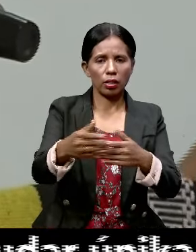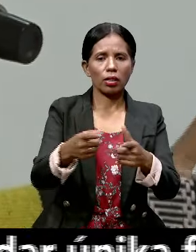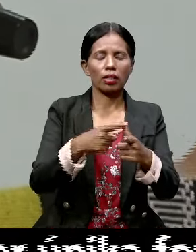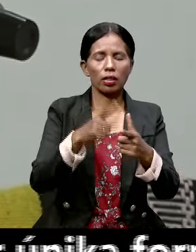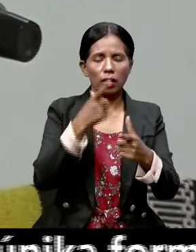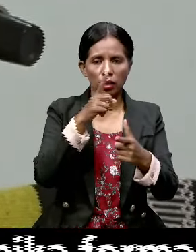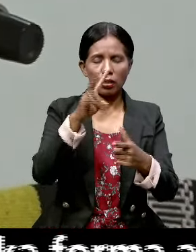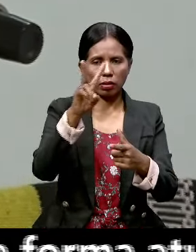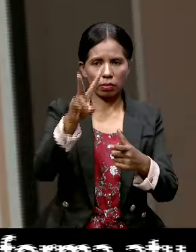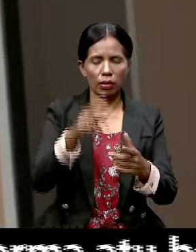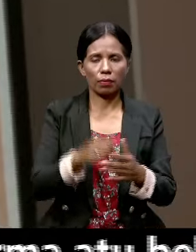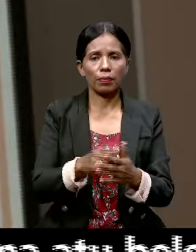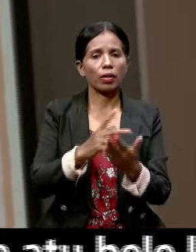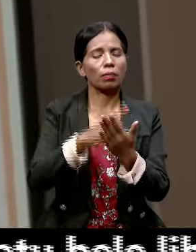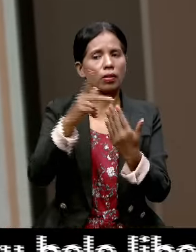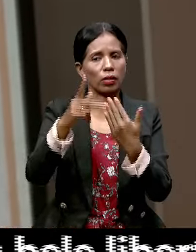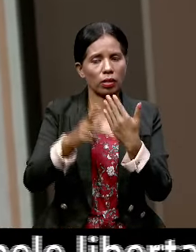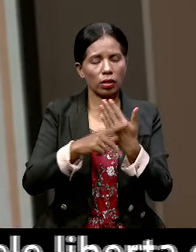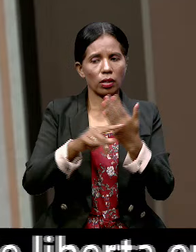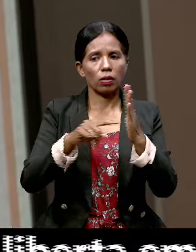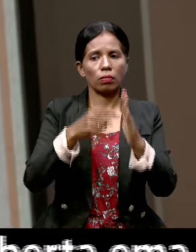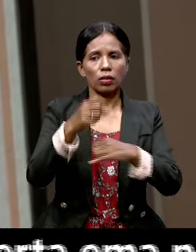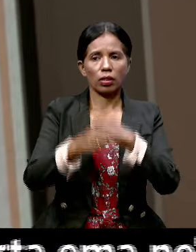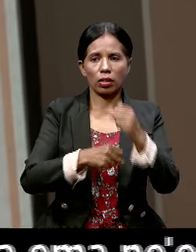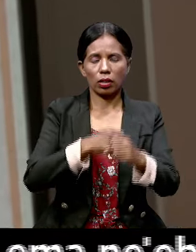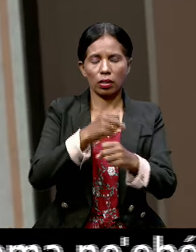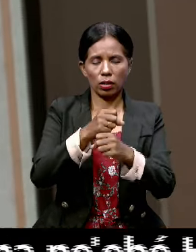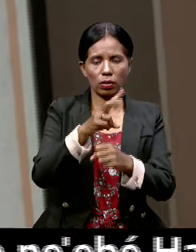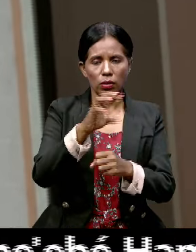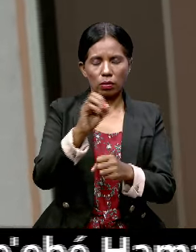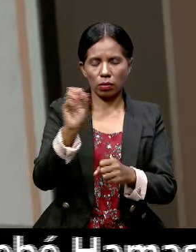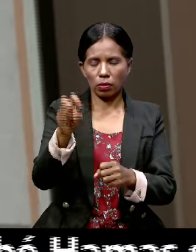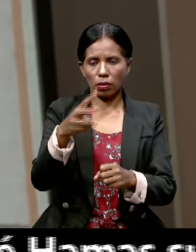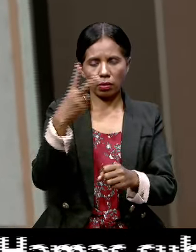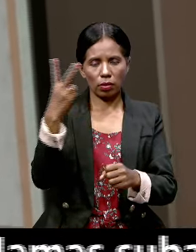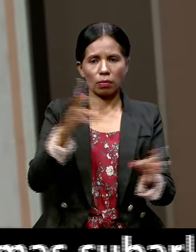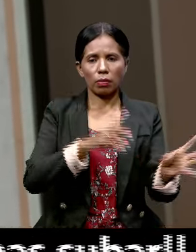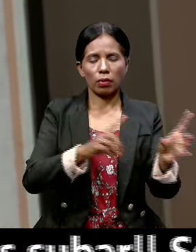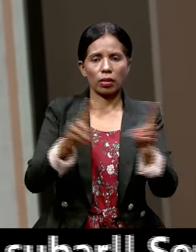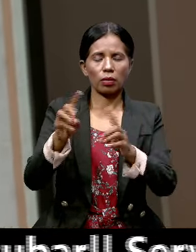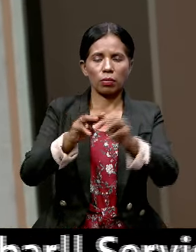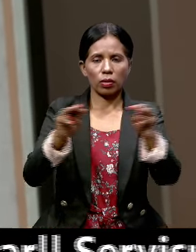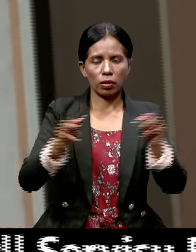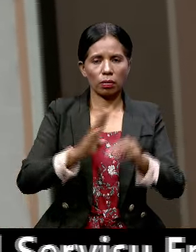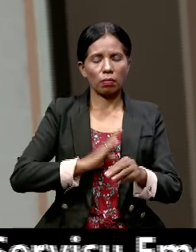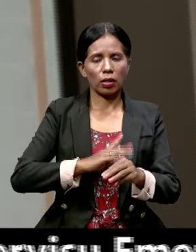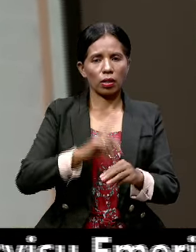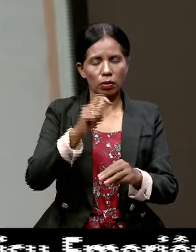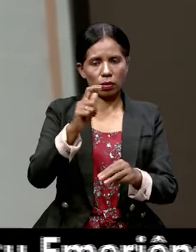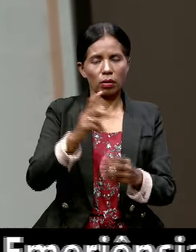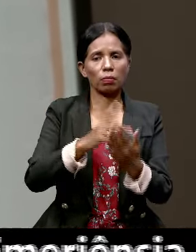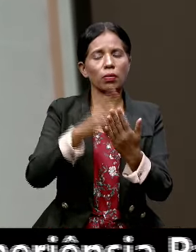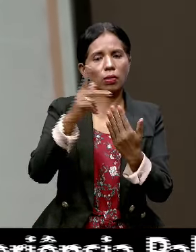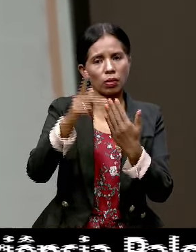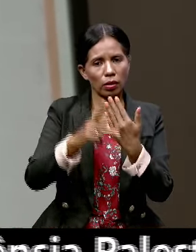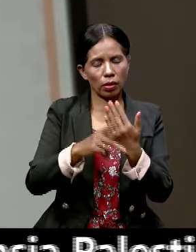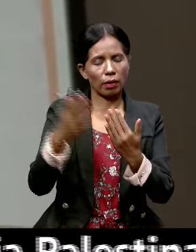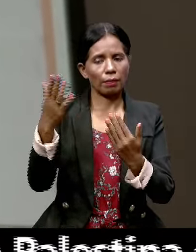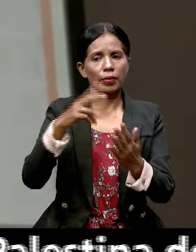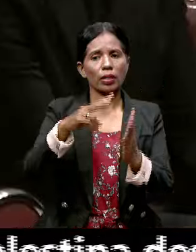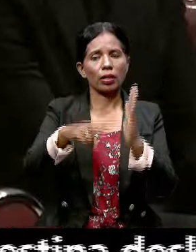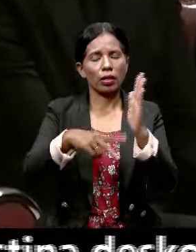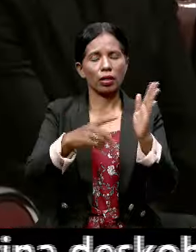segundo programa EMULI hahu iha tina rihun rua sone sen rua no implemente municipio Manatutu no reua programa refere nia